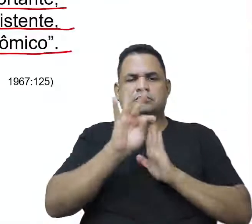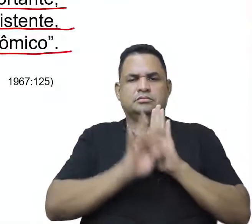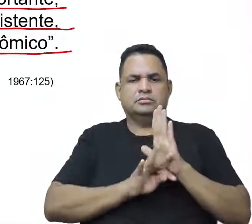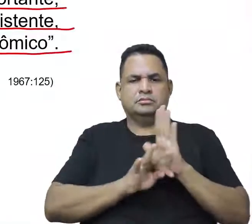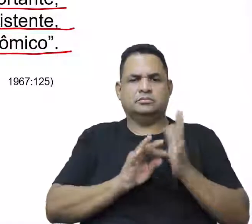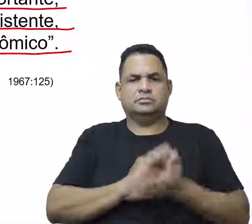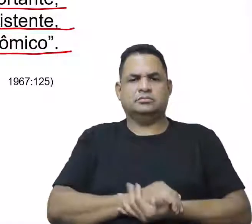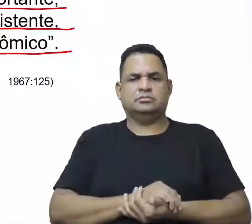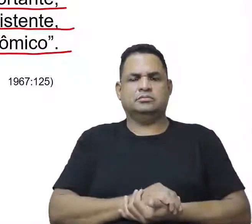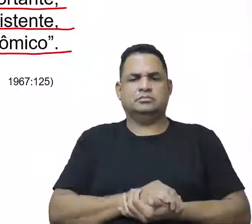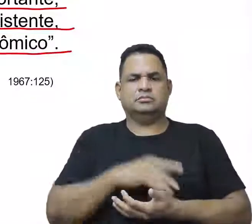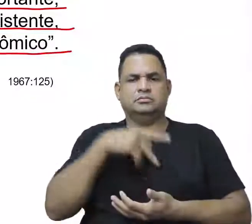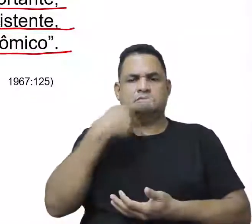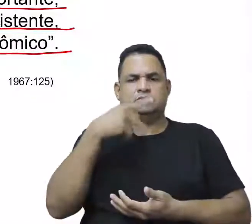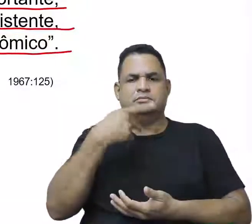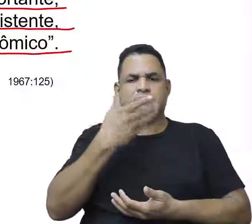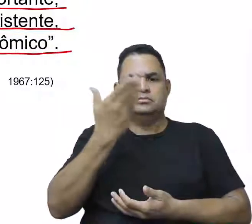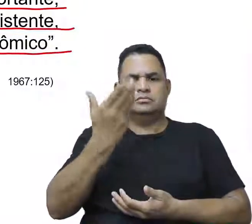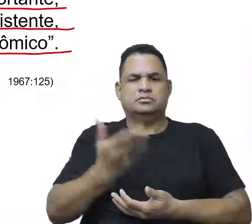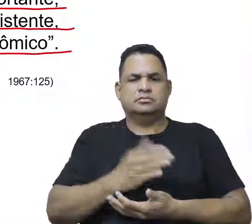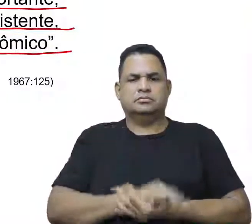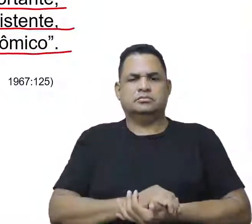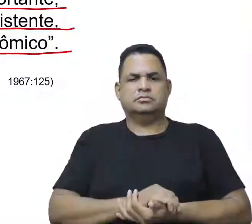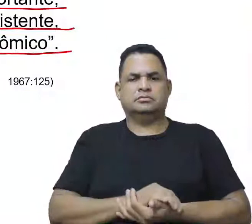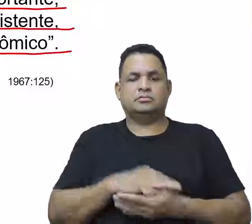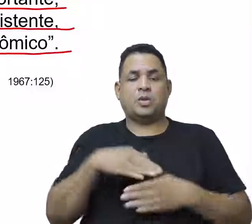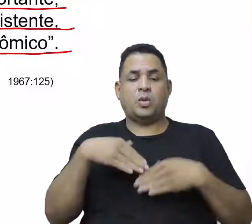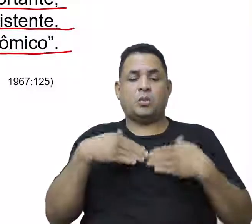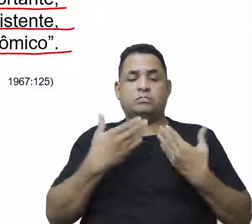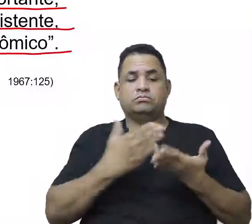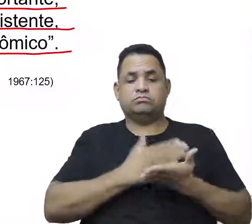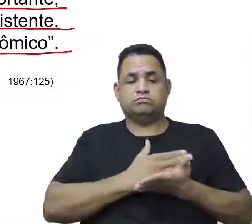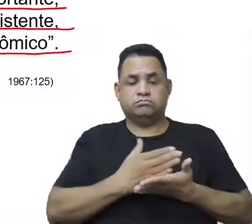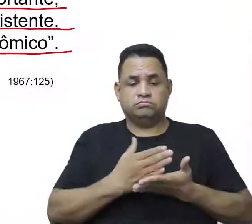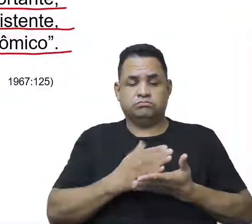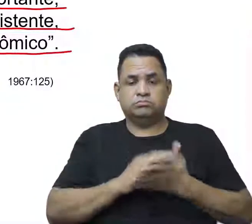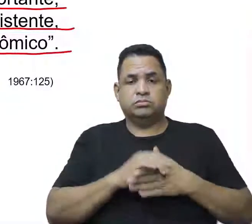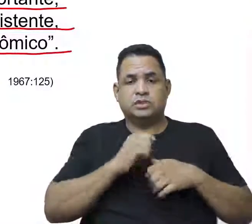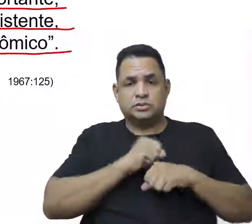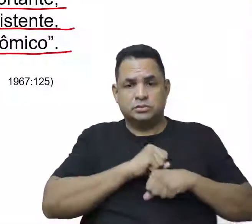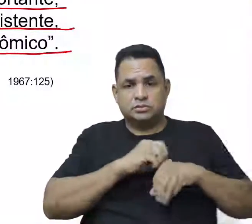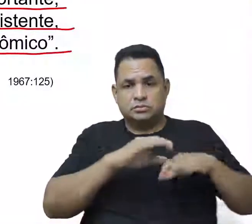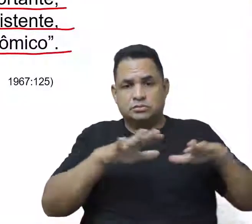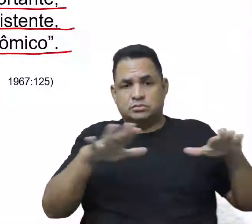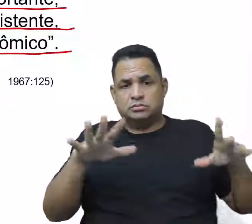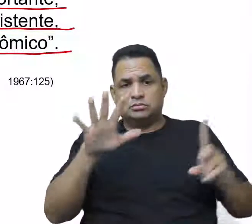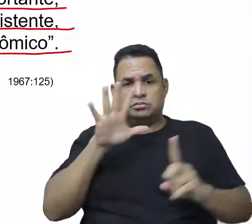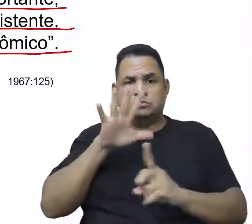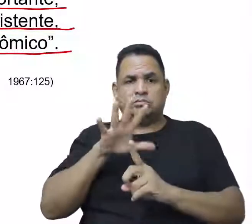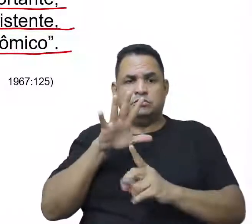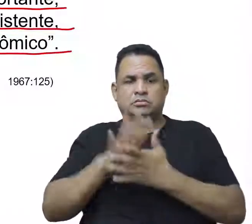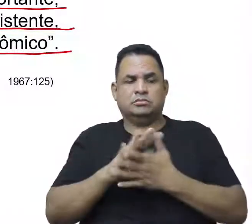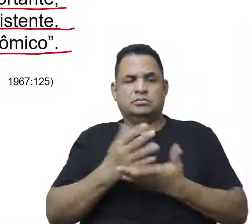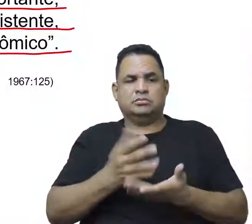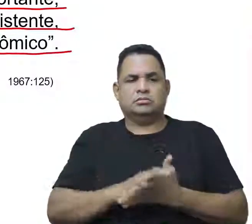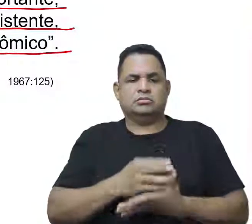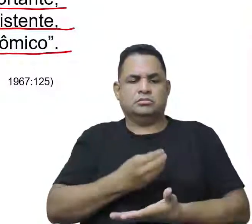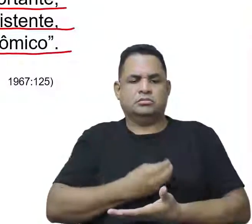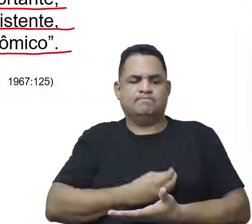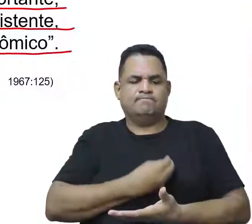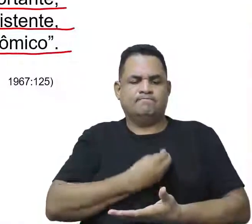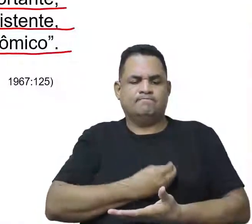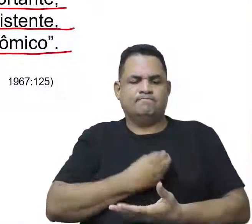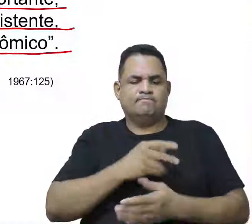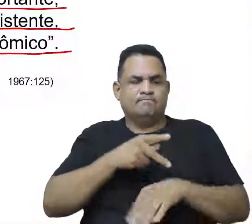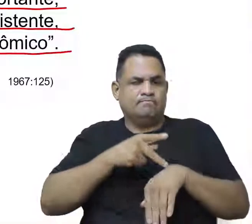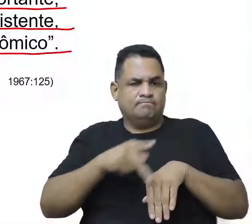né? Ele está falando, à medida que se foi estendendo a influência dessa concepção de